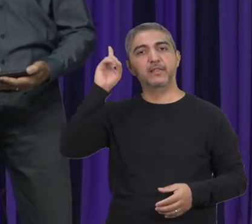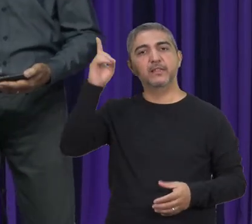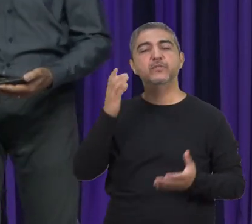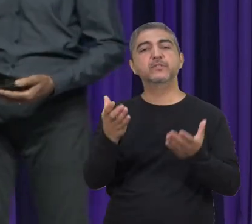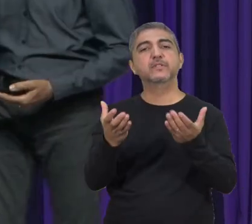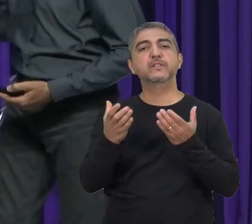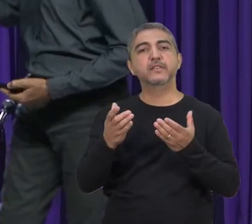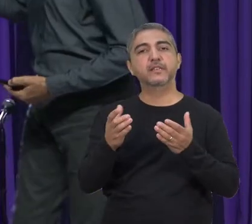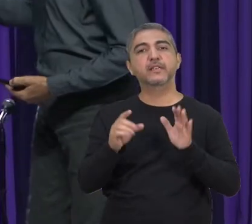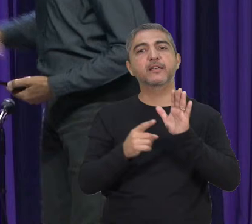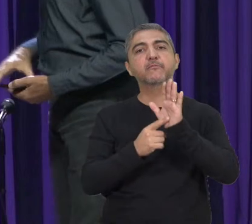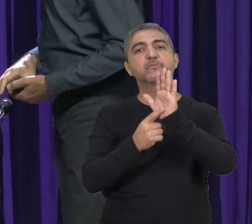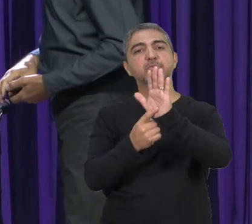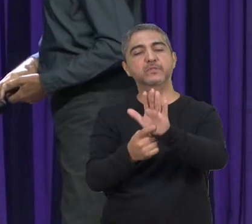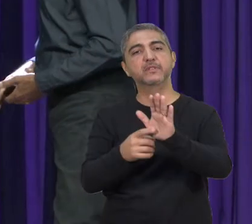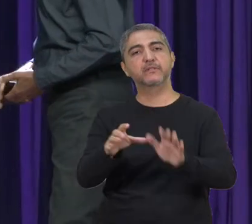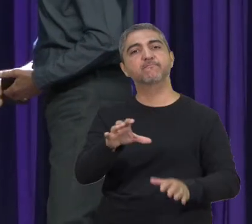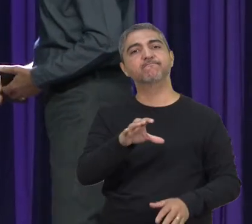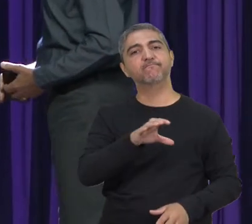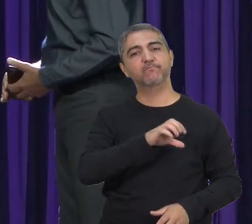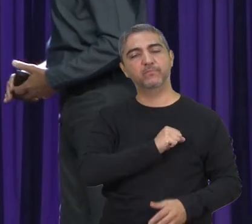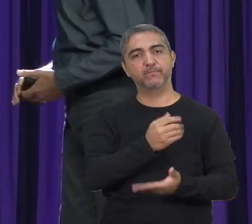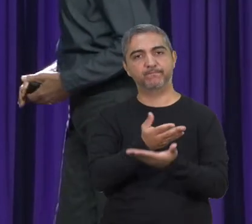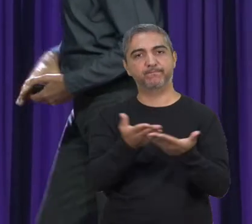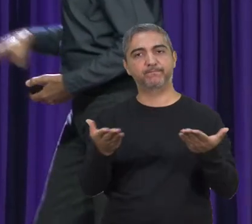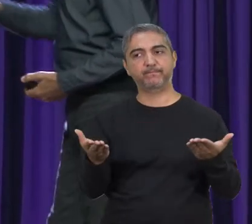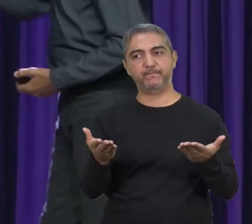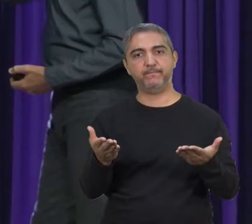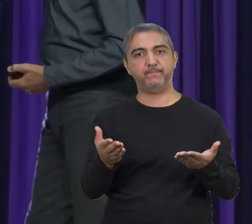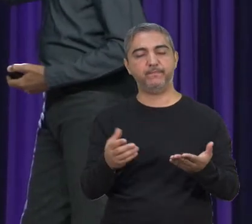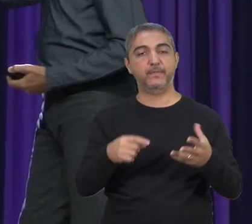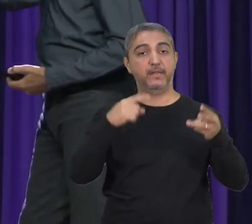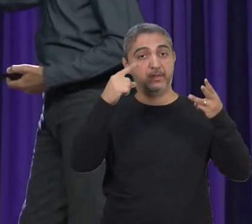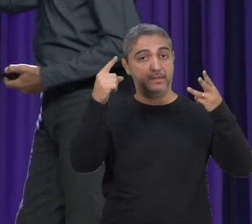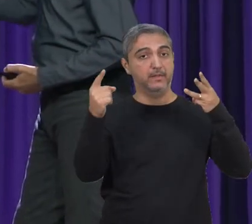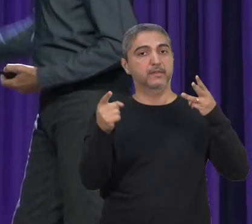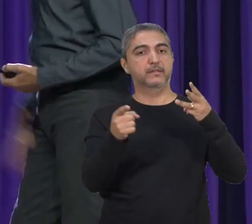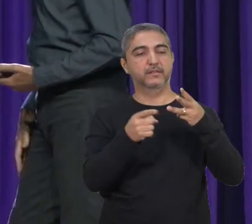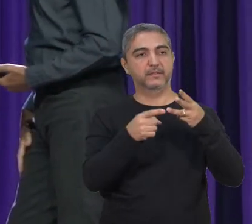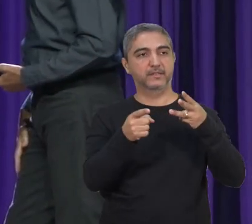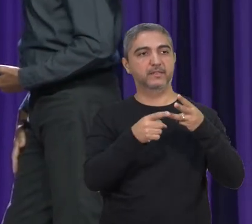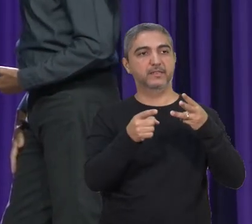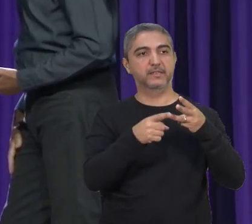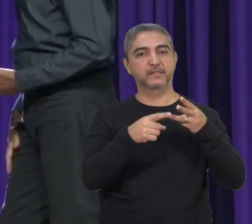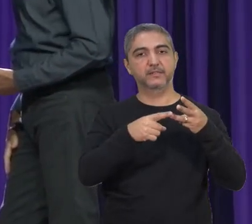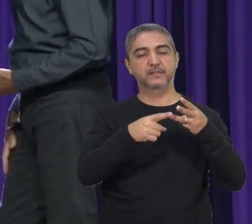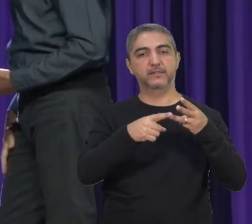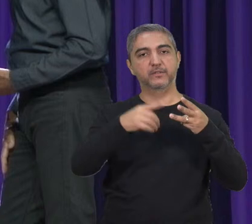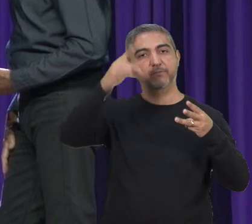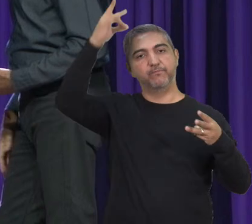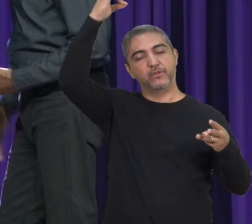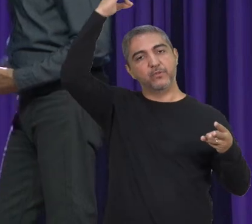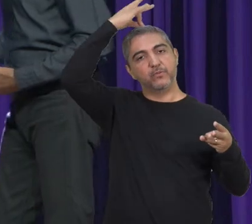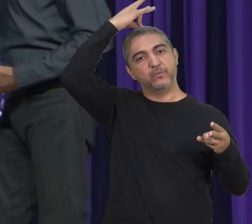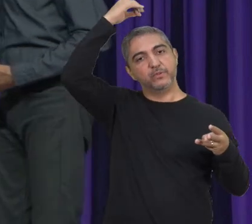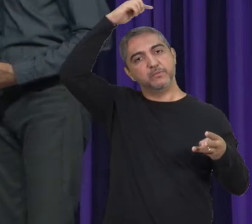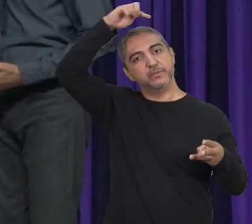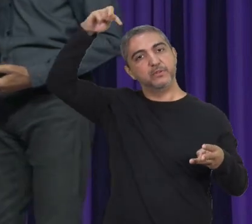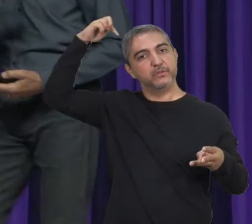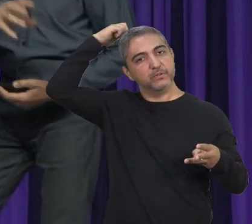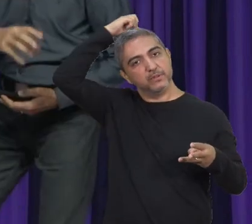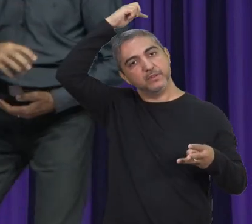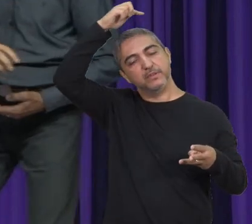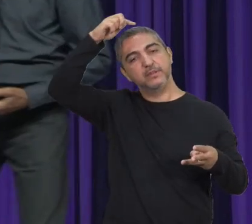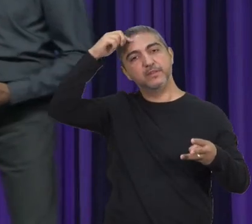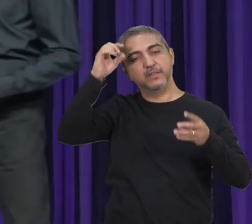amar. Terceira parte da receita: deixe fluir o Espírito Santo. É a